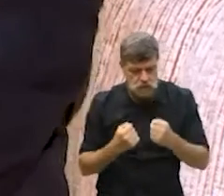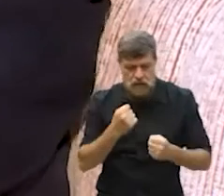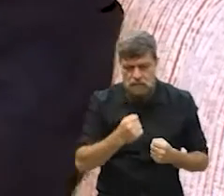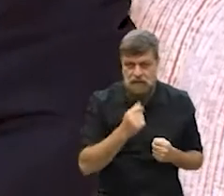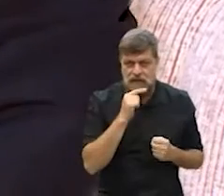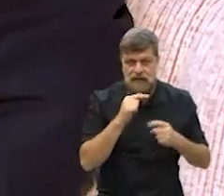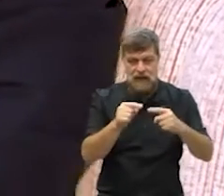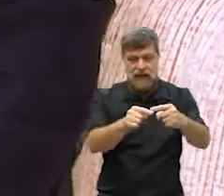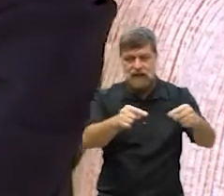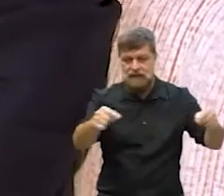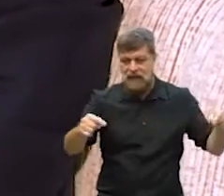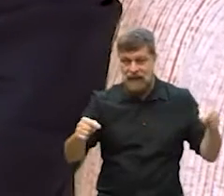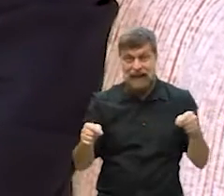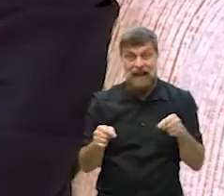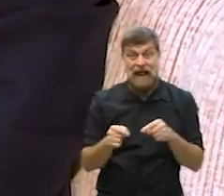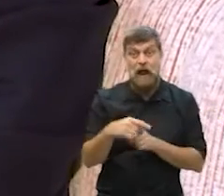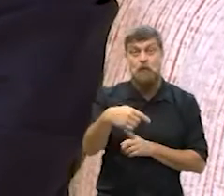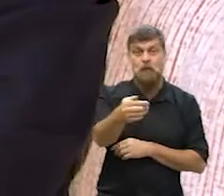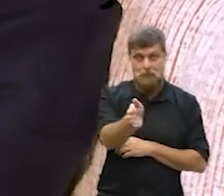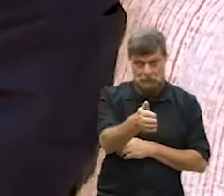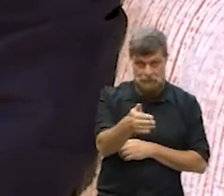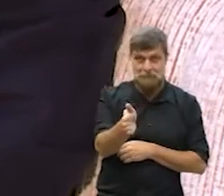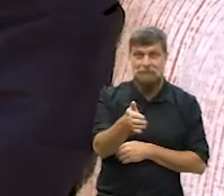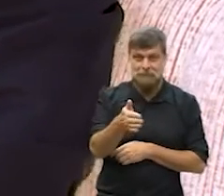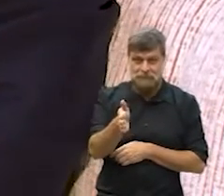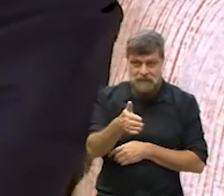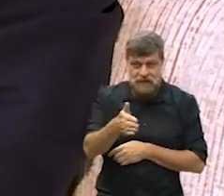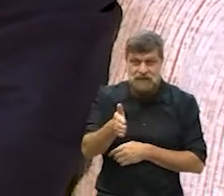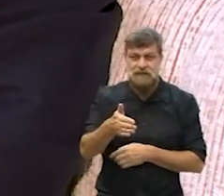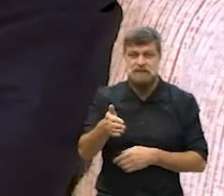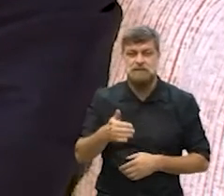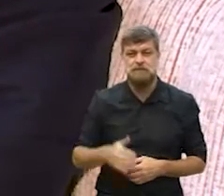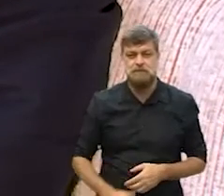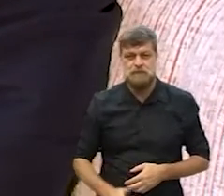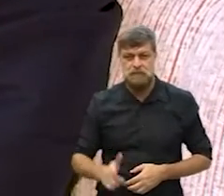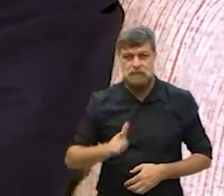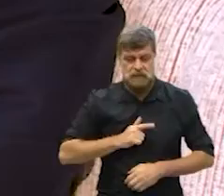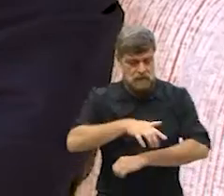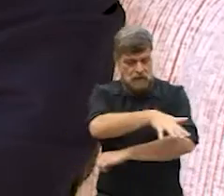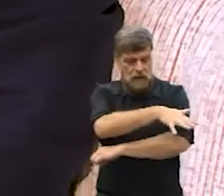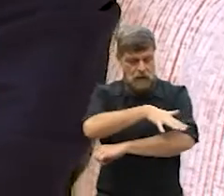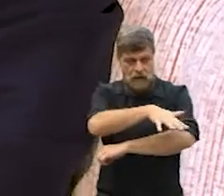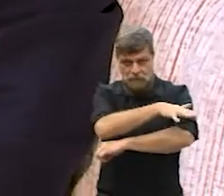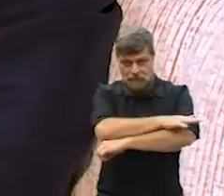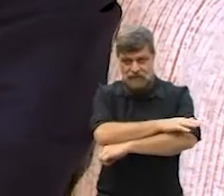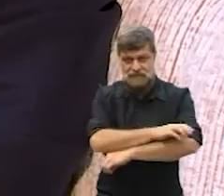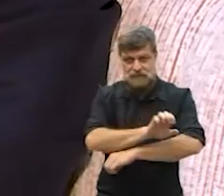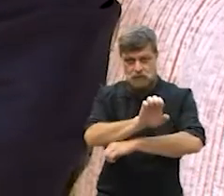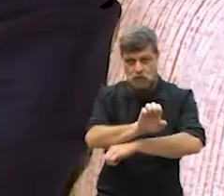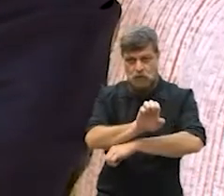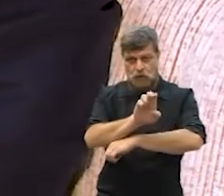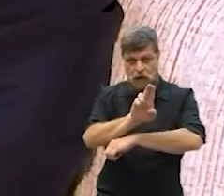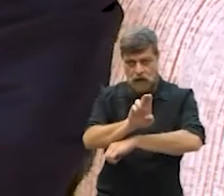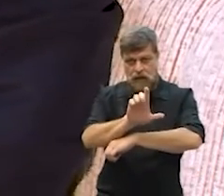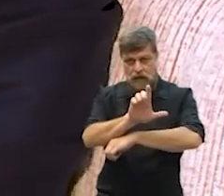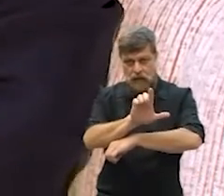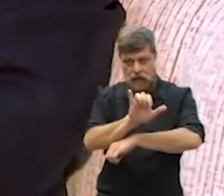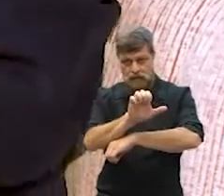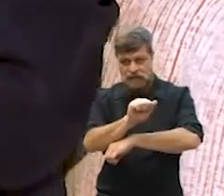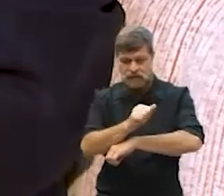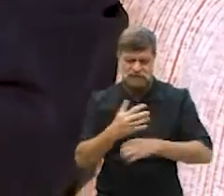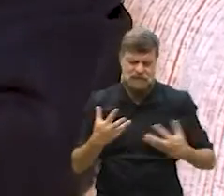caminhada, lago com peixes, né? E dará ao Jardim Eulina